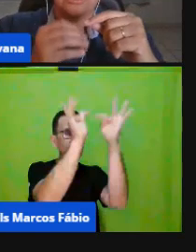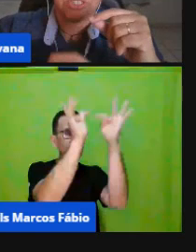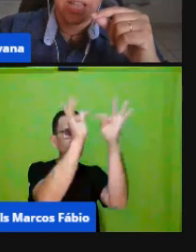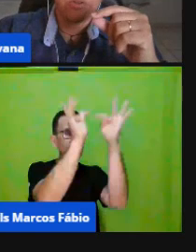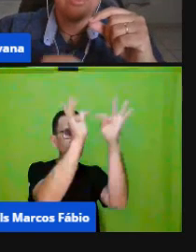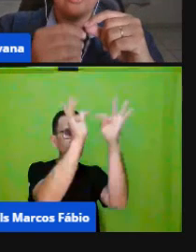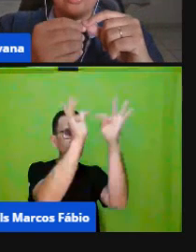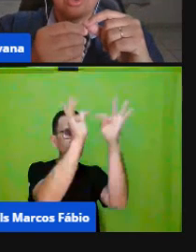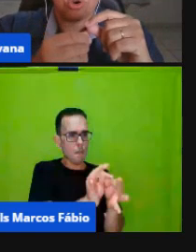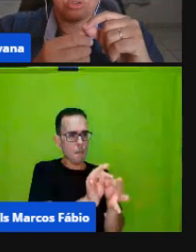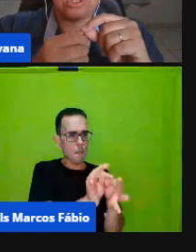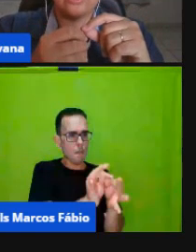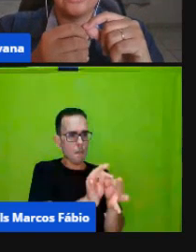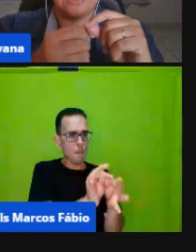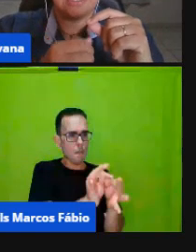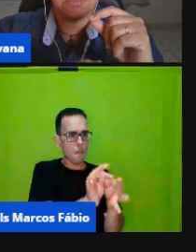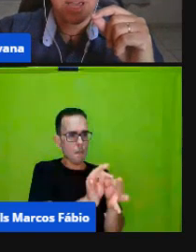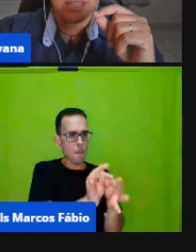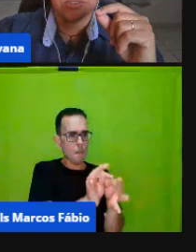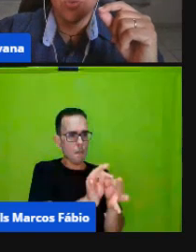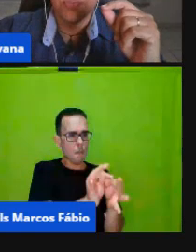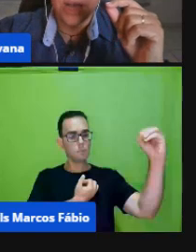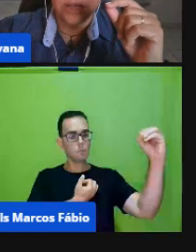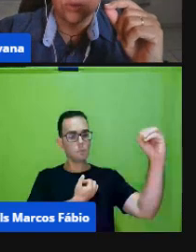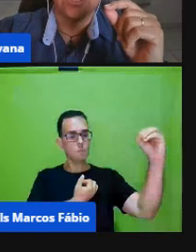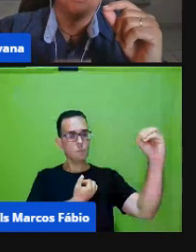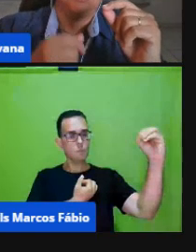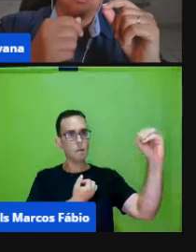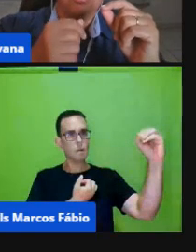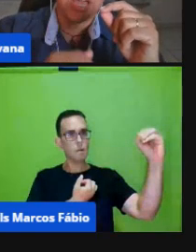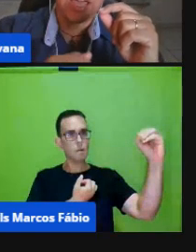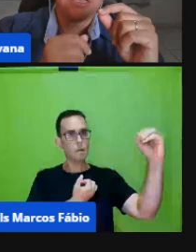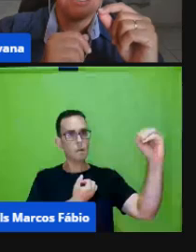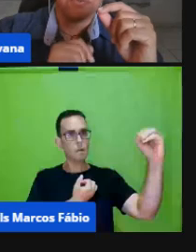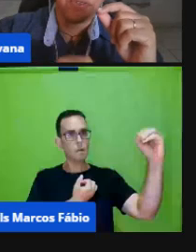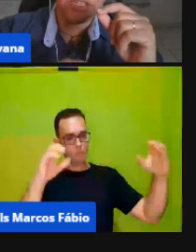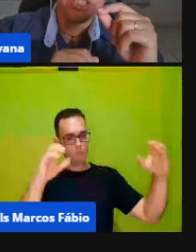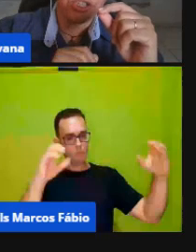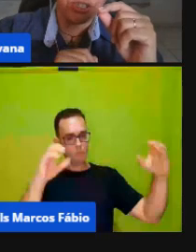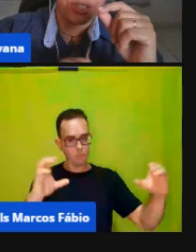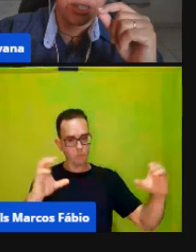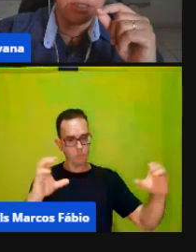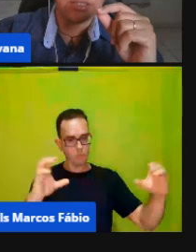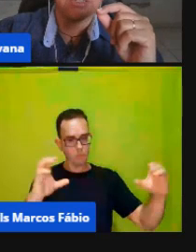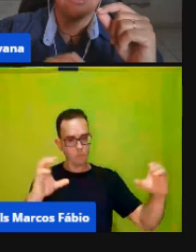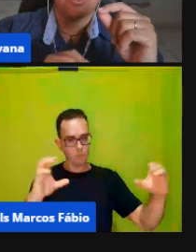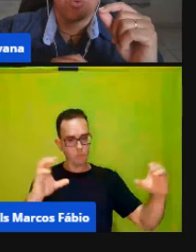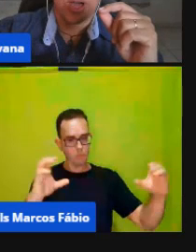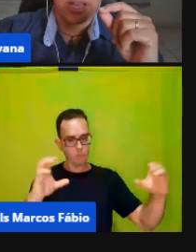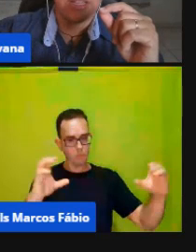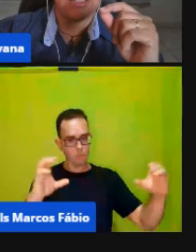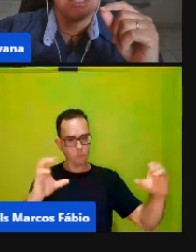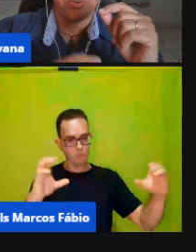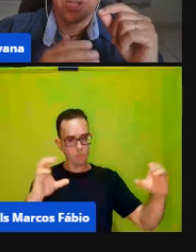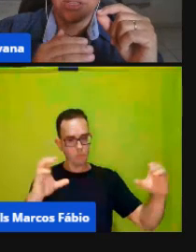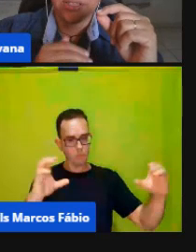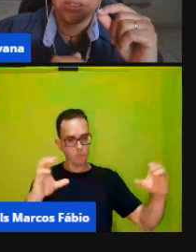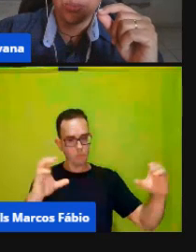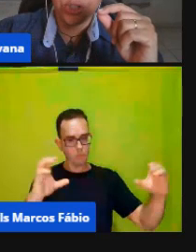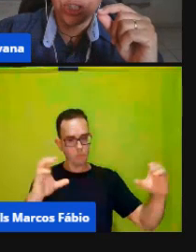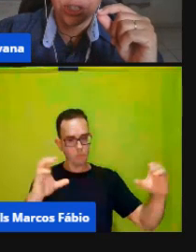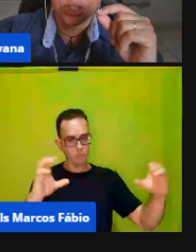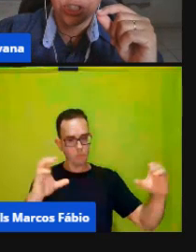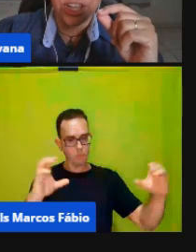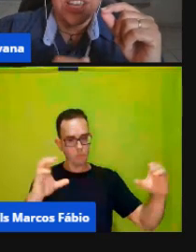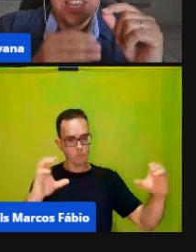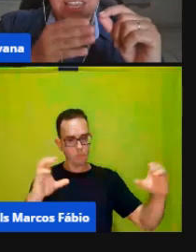do número 0 todos os decimais completos. Então, o 10, 20, 30, 40, 50 e assim